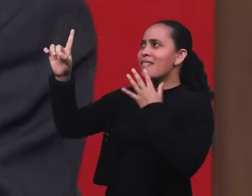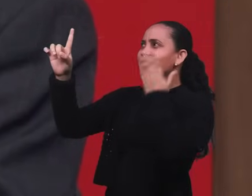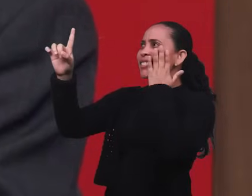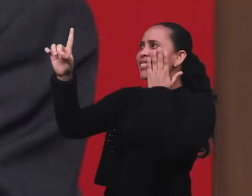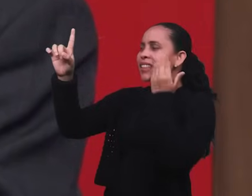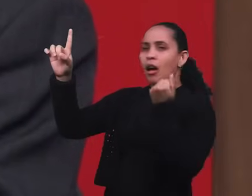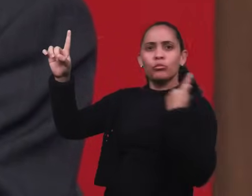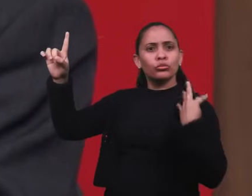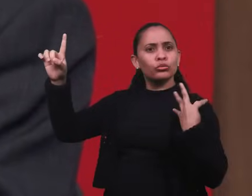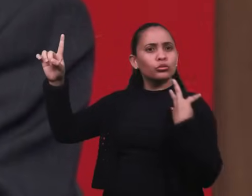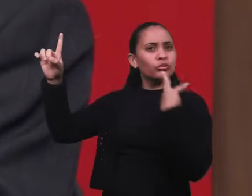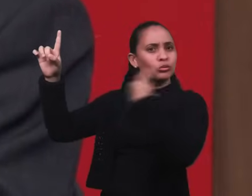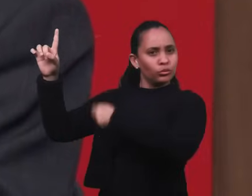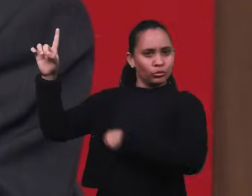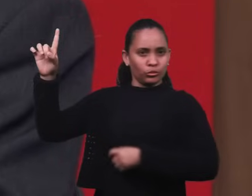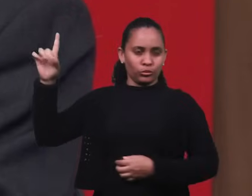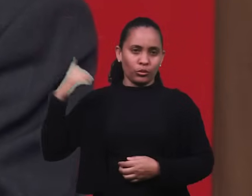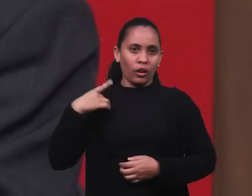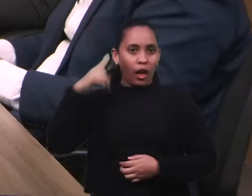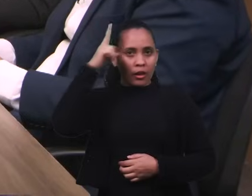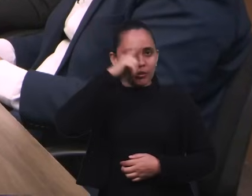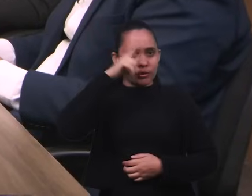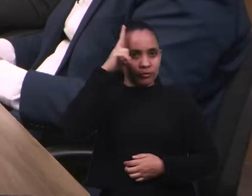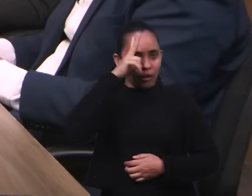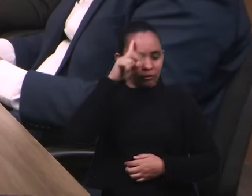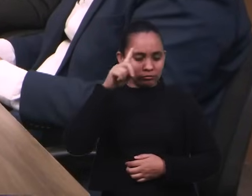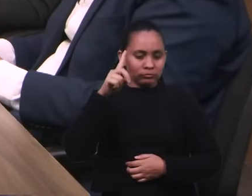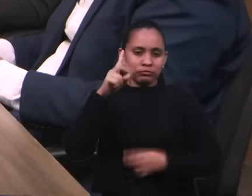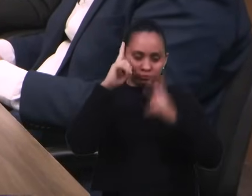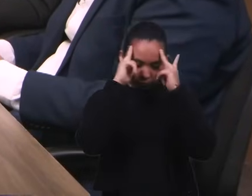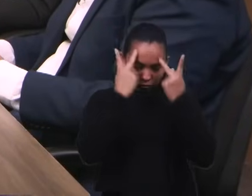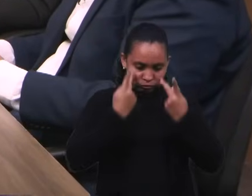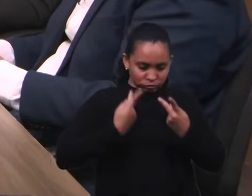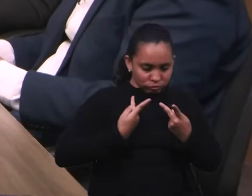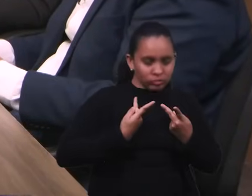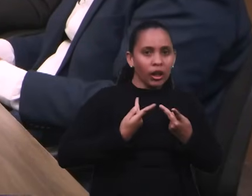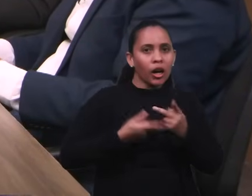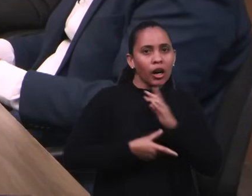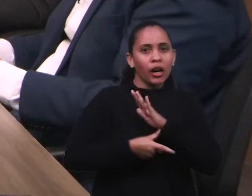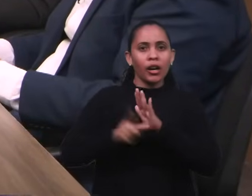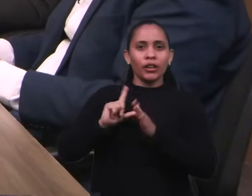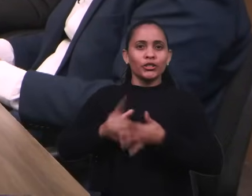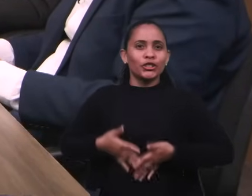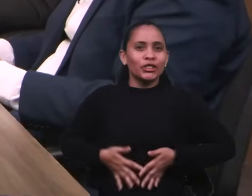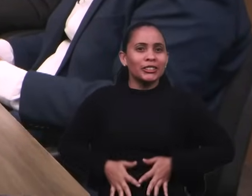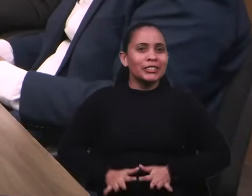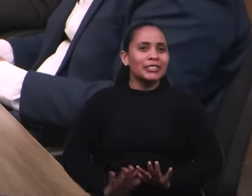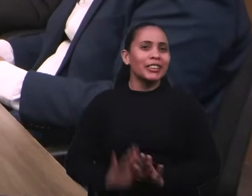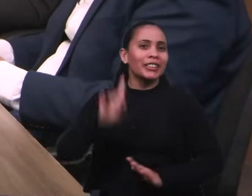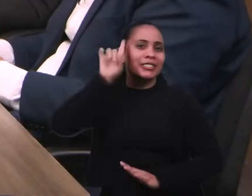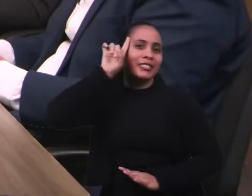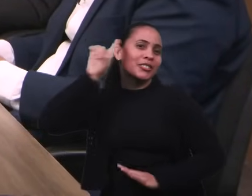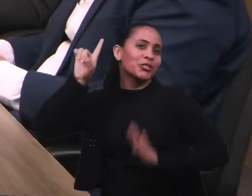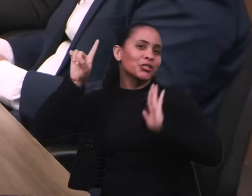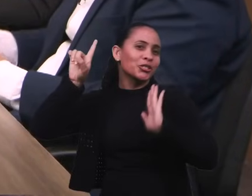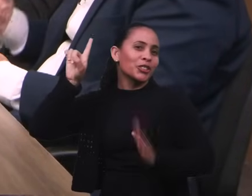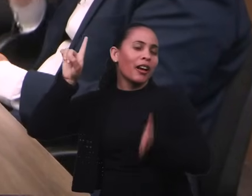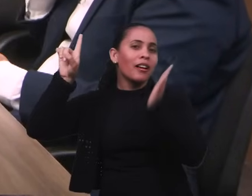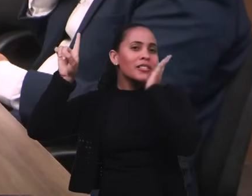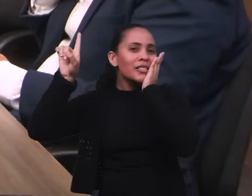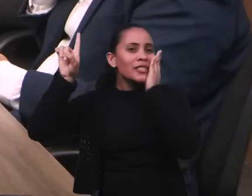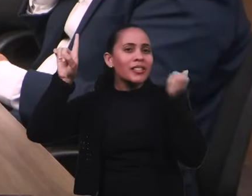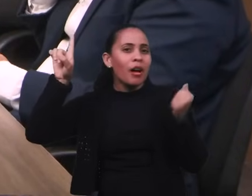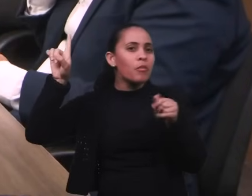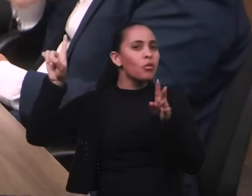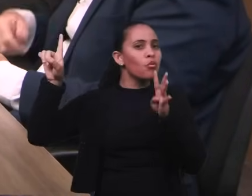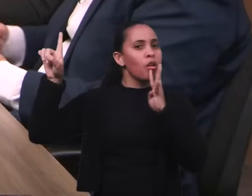até mesmo a própria trajetória do homem, antes mesmo que o homem nascesse, Deus já sabia da sua existência, de